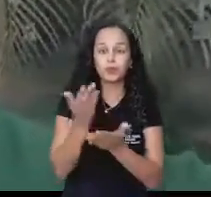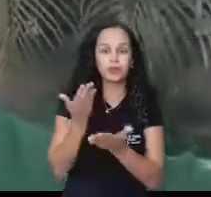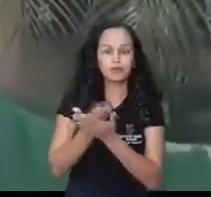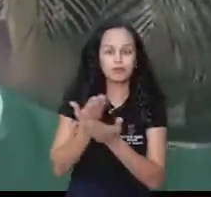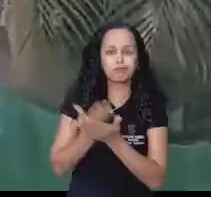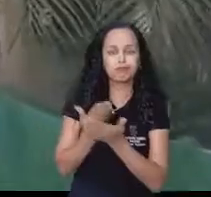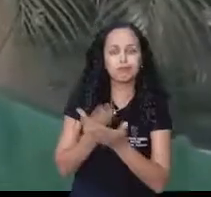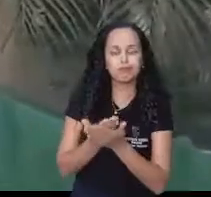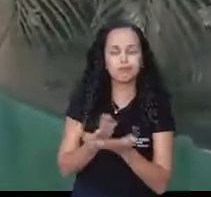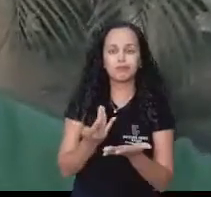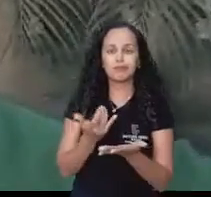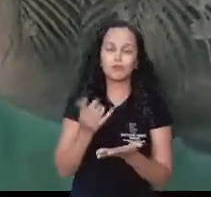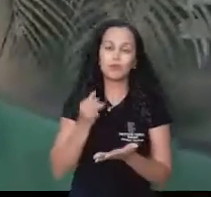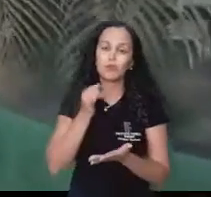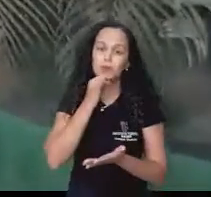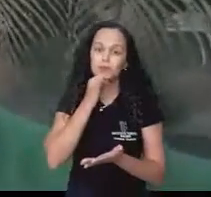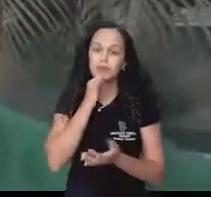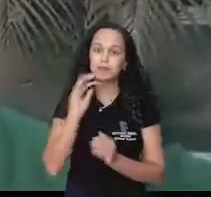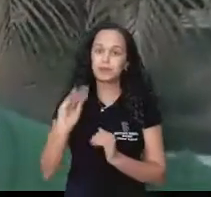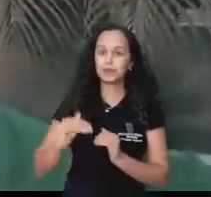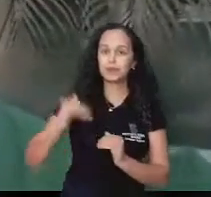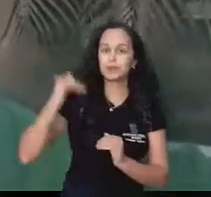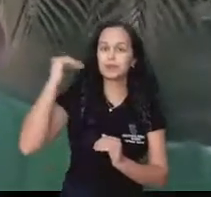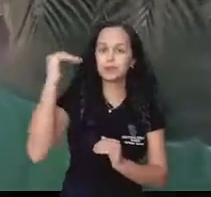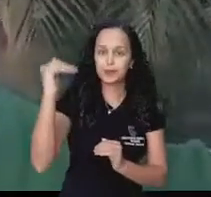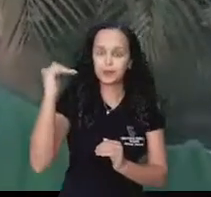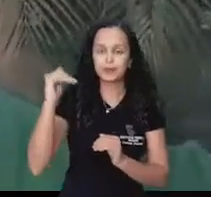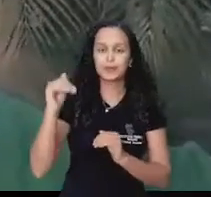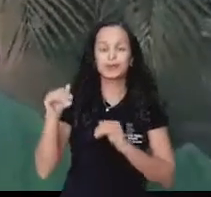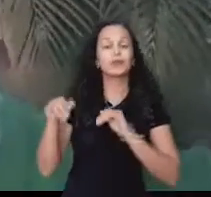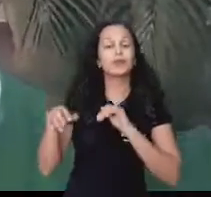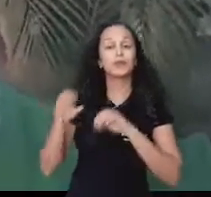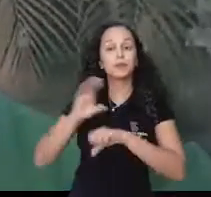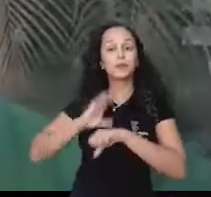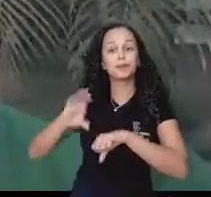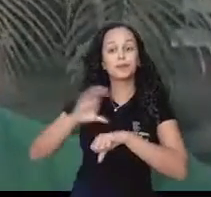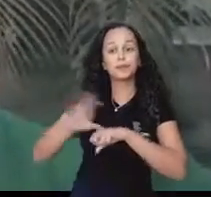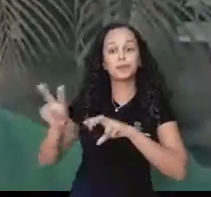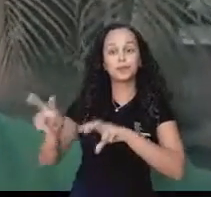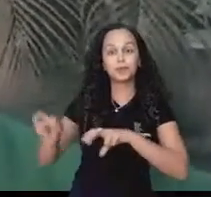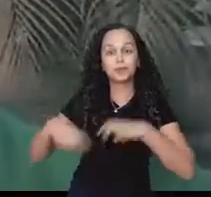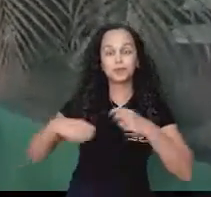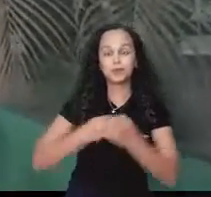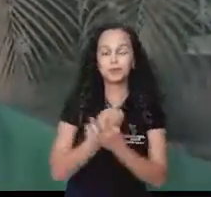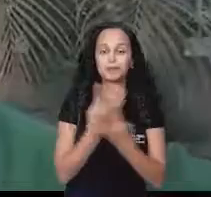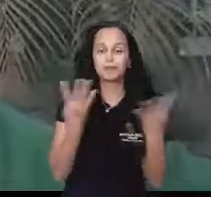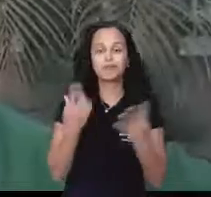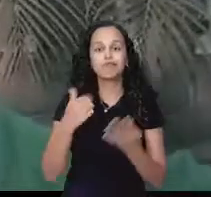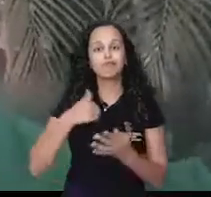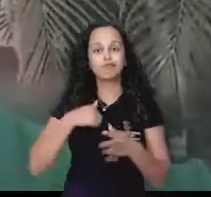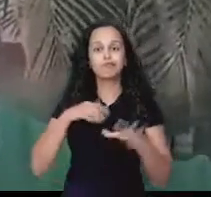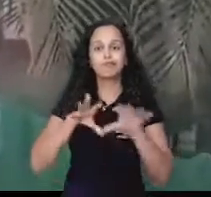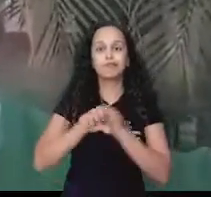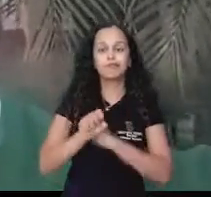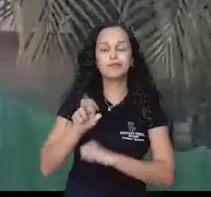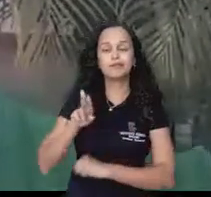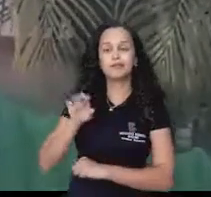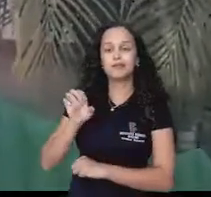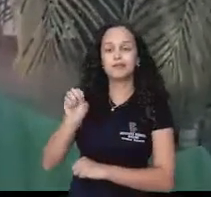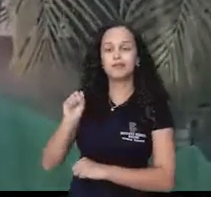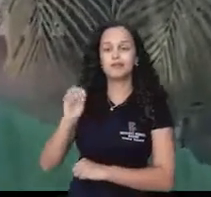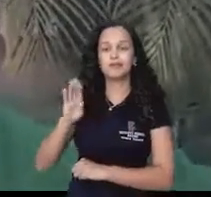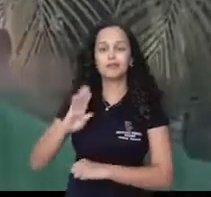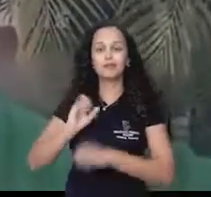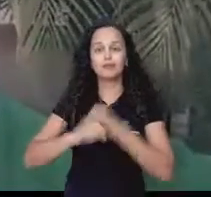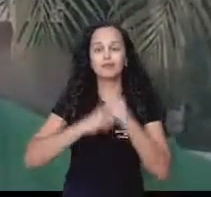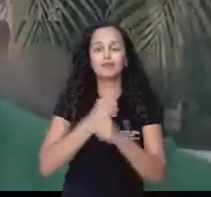a verticalização dos estudos, com o curso superior em agronomia. E foi essa última opção que eu segui. Me formei em engenharia agronômica